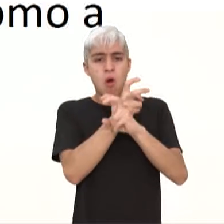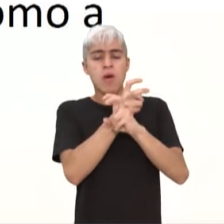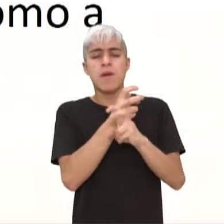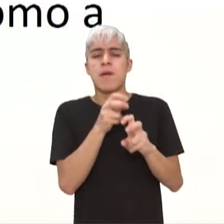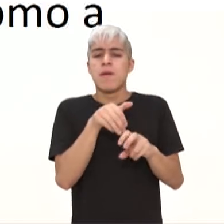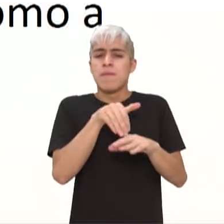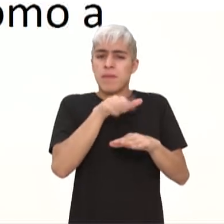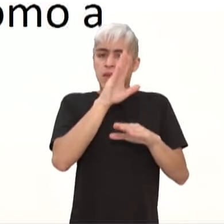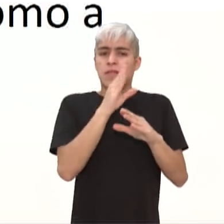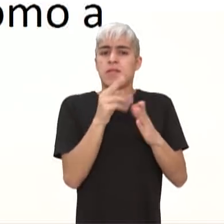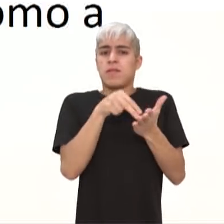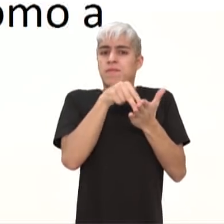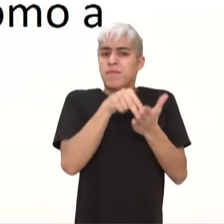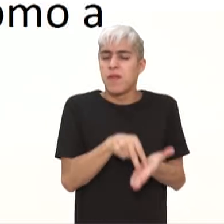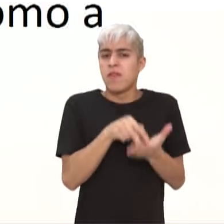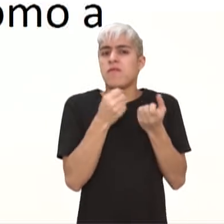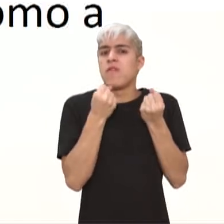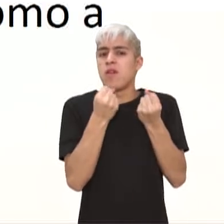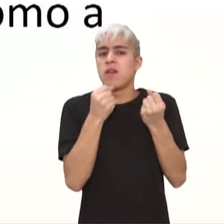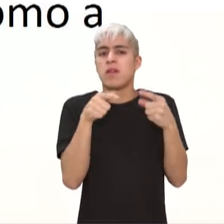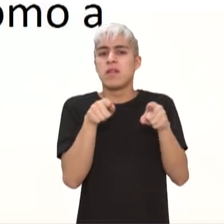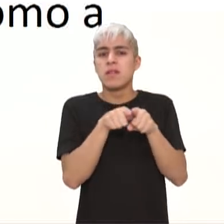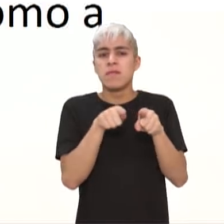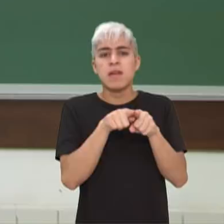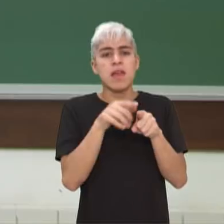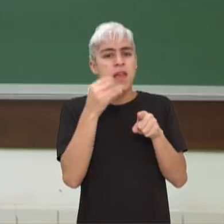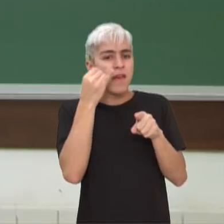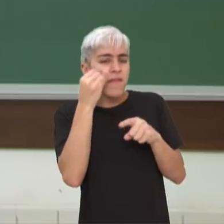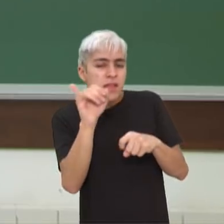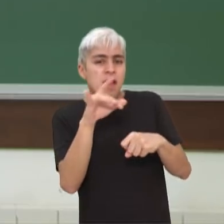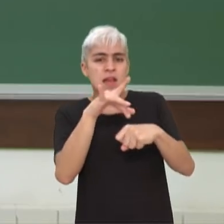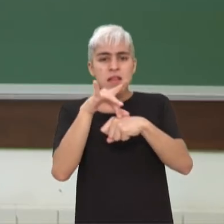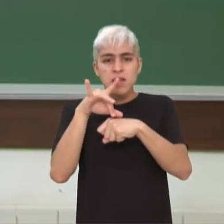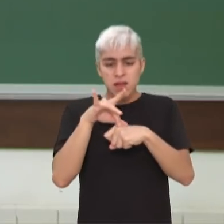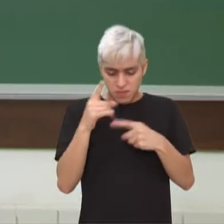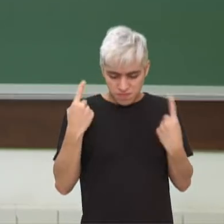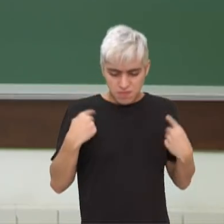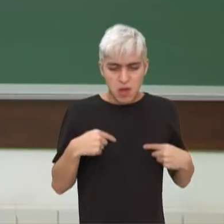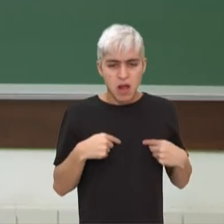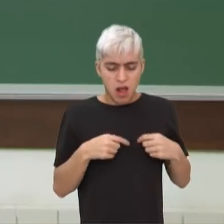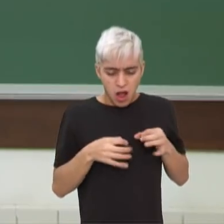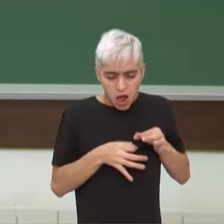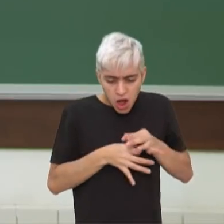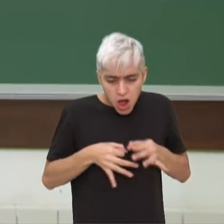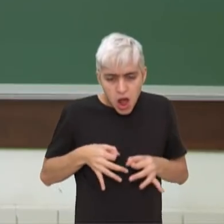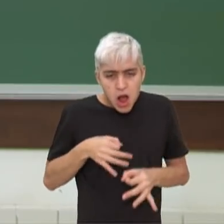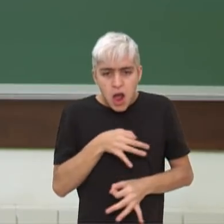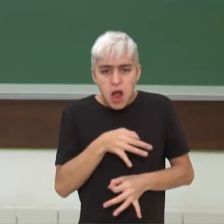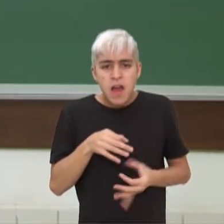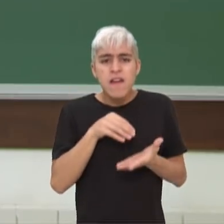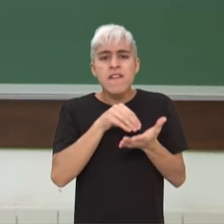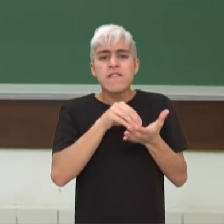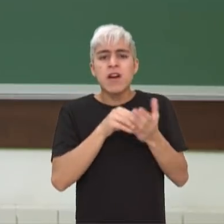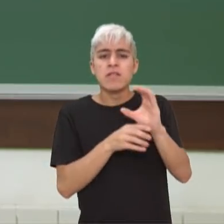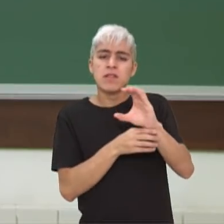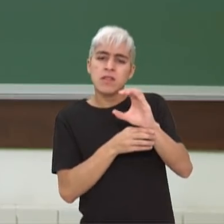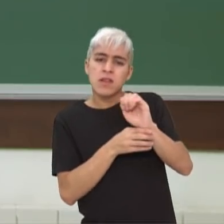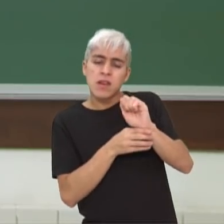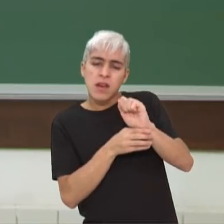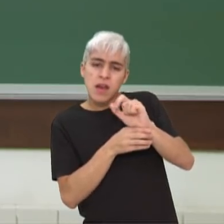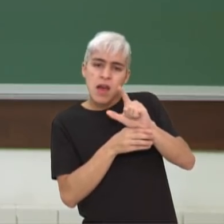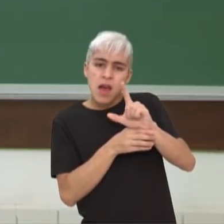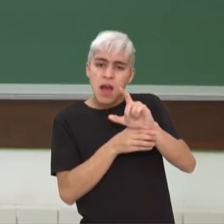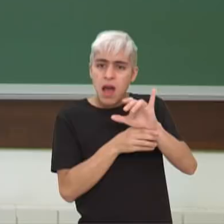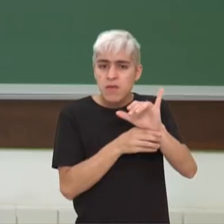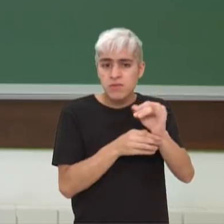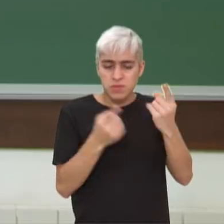resistentes e, consequentemente, prevenir doenças como a osteoporose, que vai ser a falta de cálcio nos nossos ossos. Então,